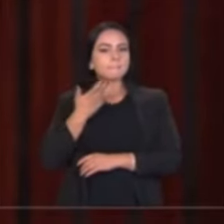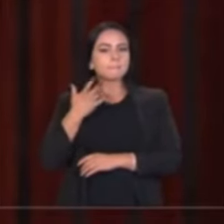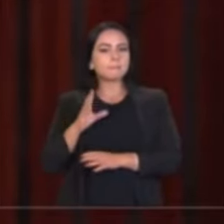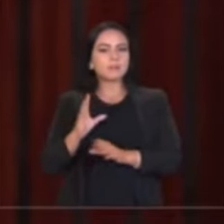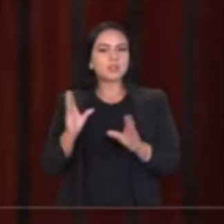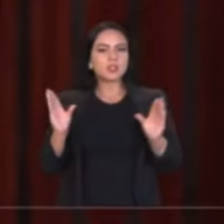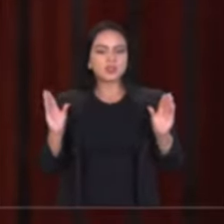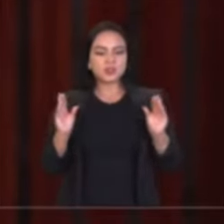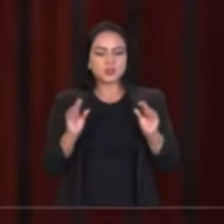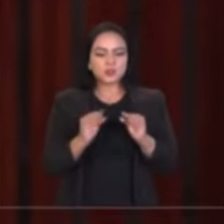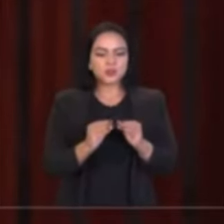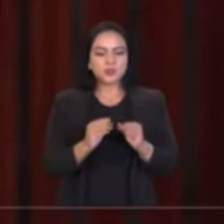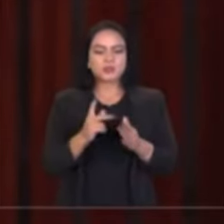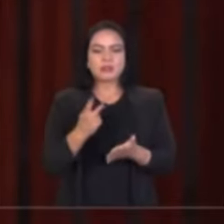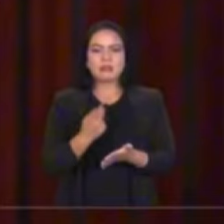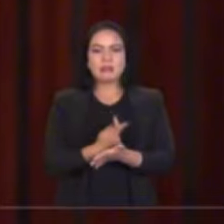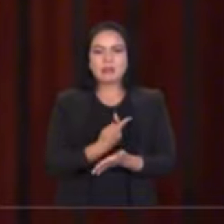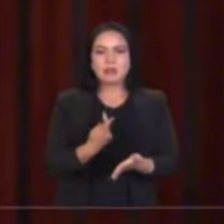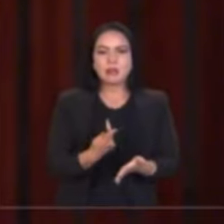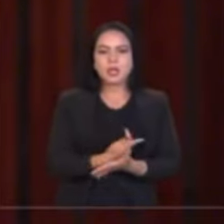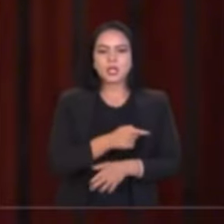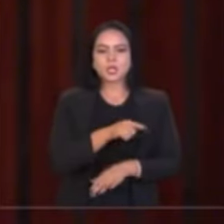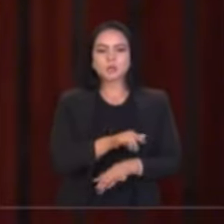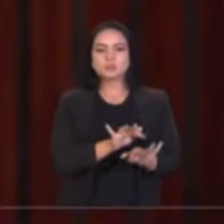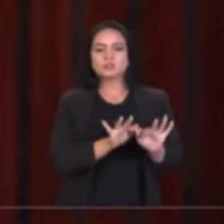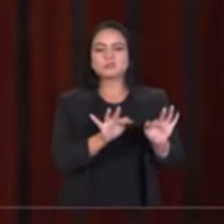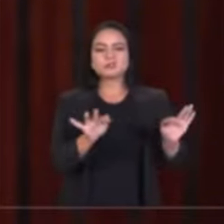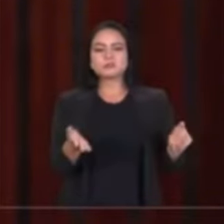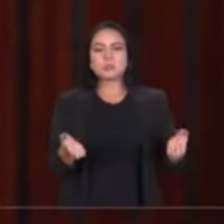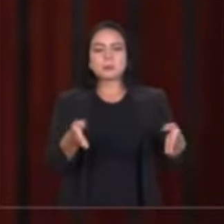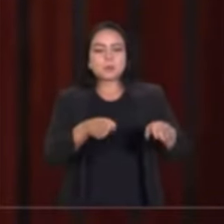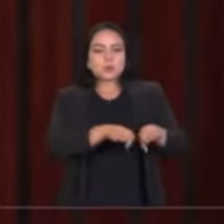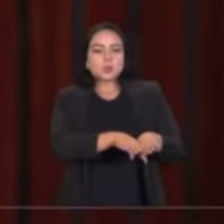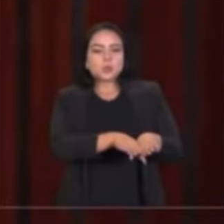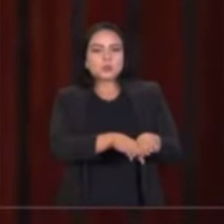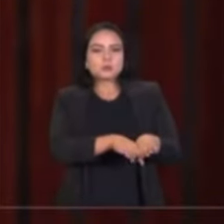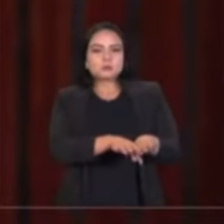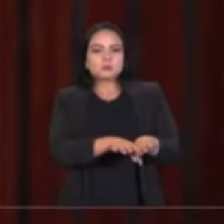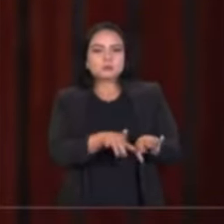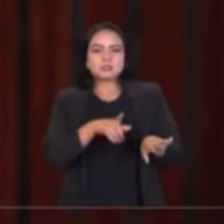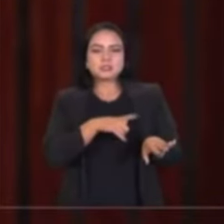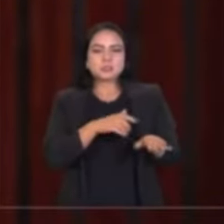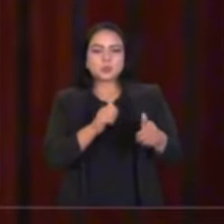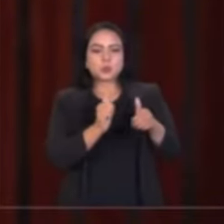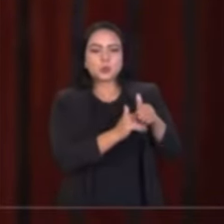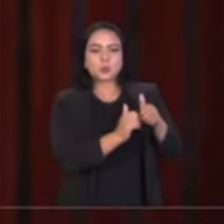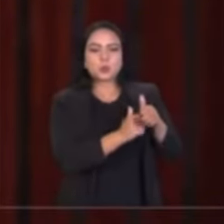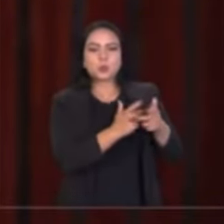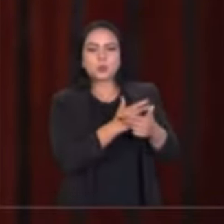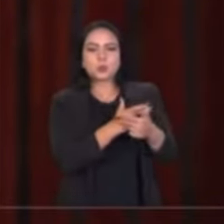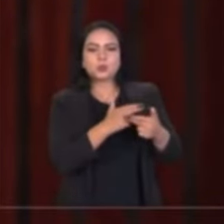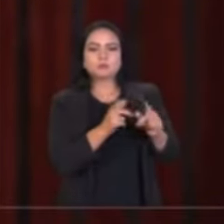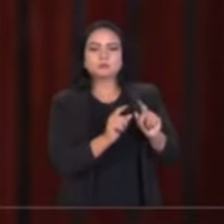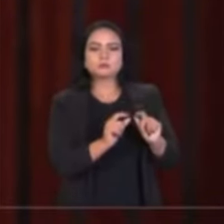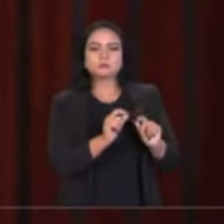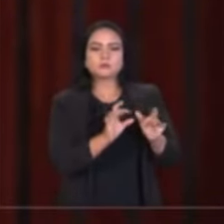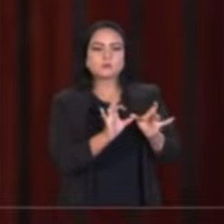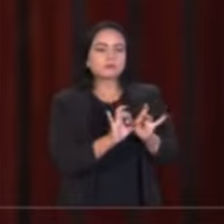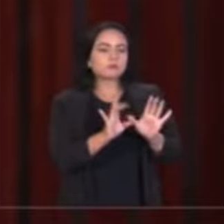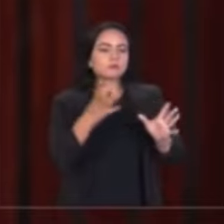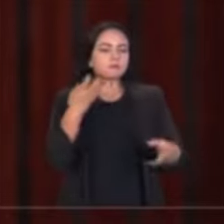opaco, falho, de que são meros repositórios, meros depósitos de